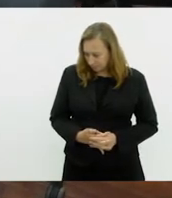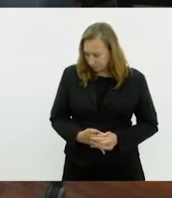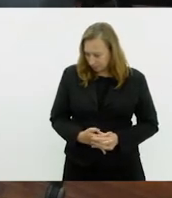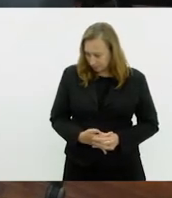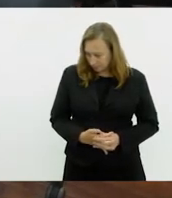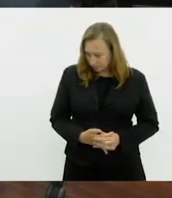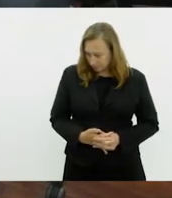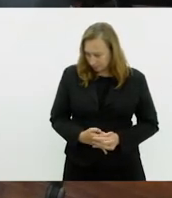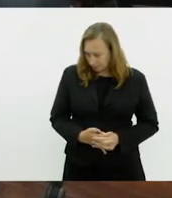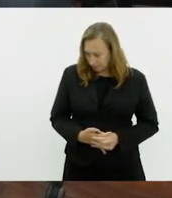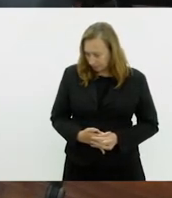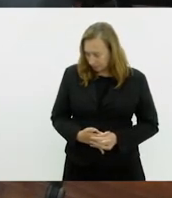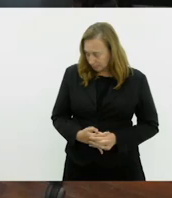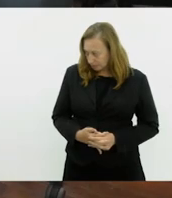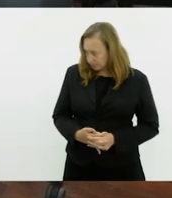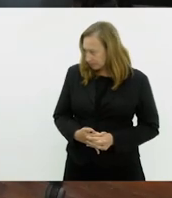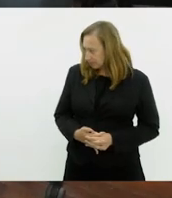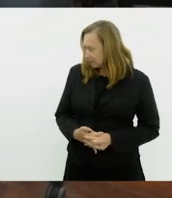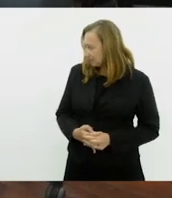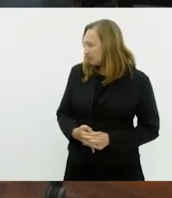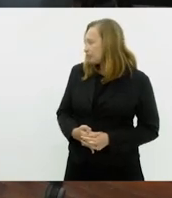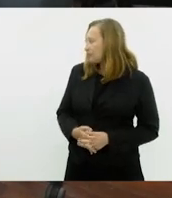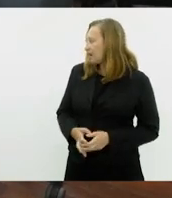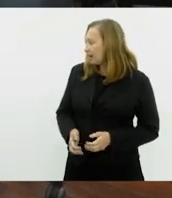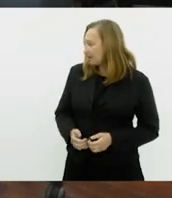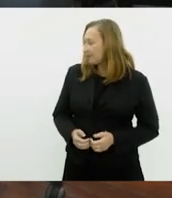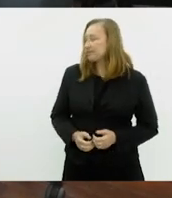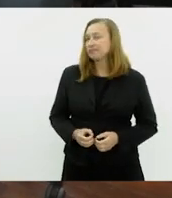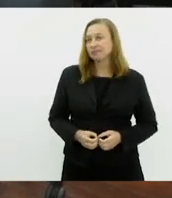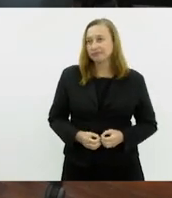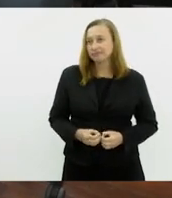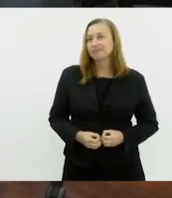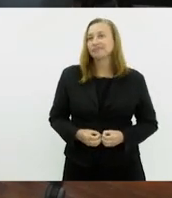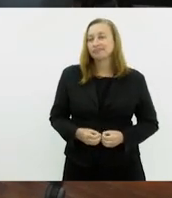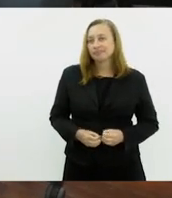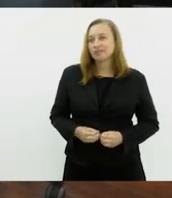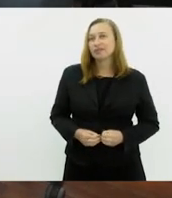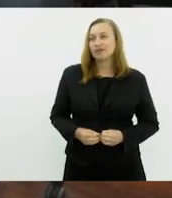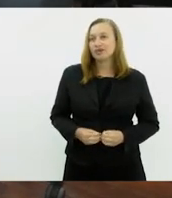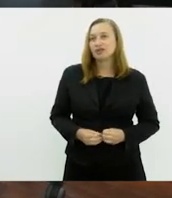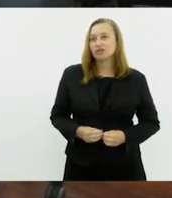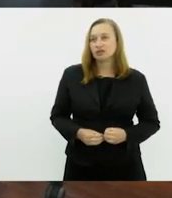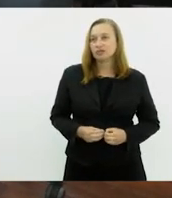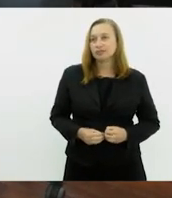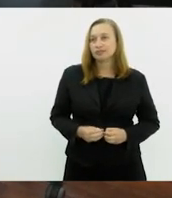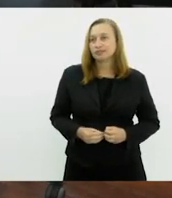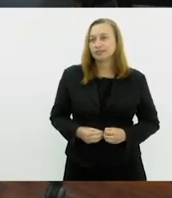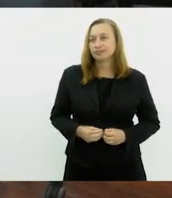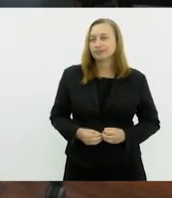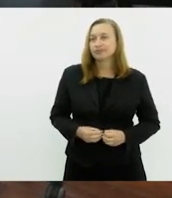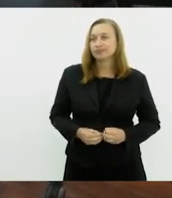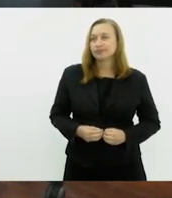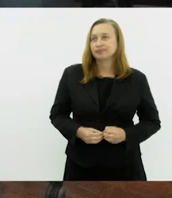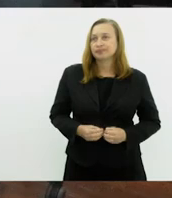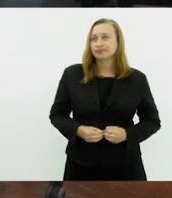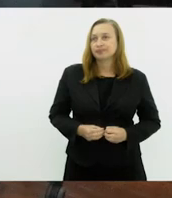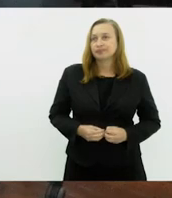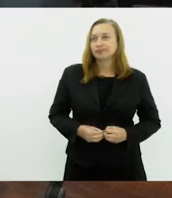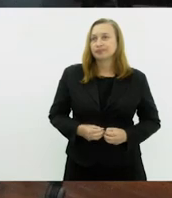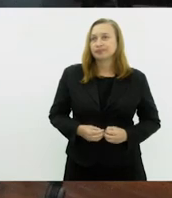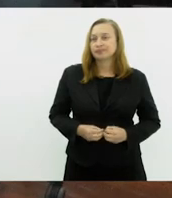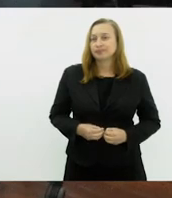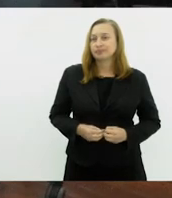certa sensibilidade porque o menino não morava tava lá né tinha do companheiro dele botou ele na rua só que o juiz condenou